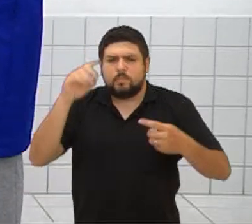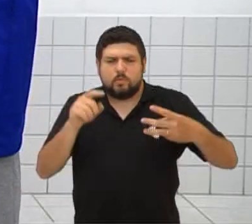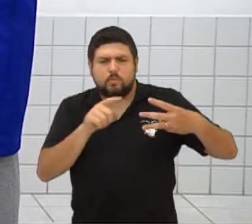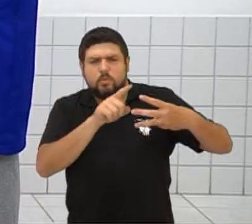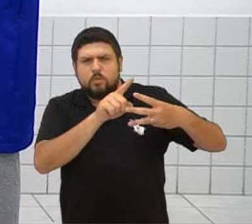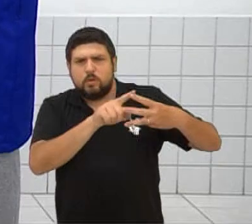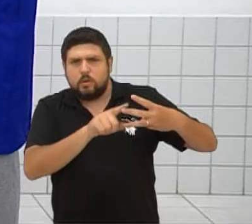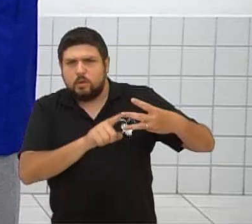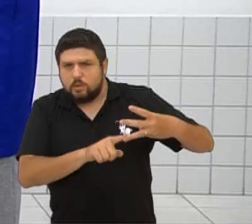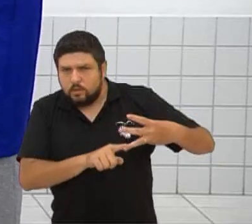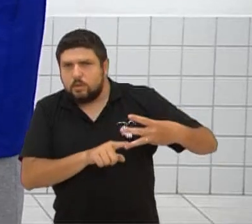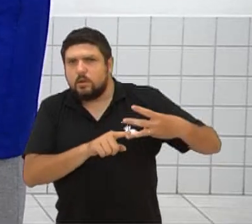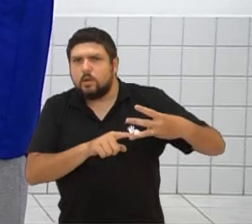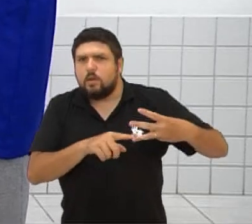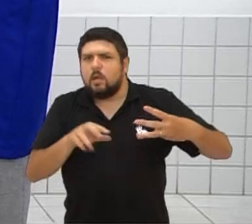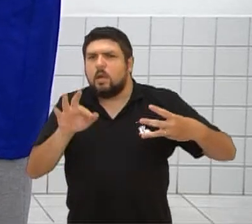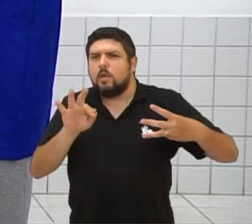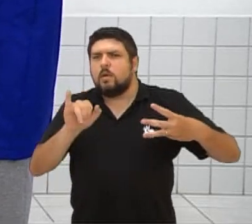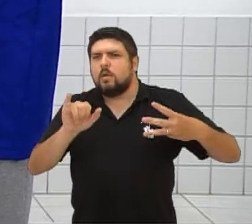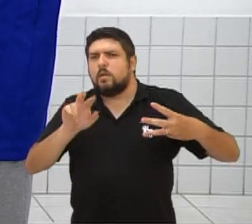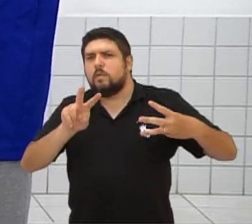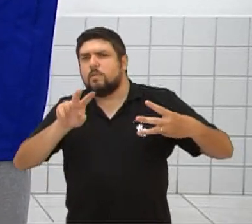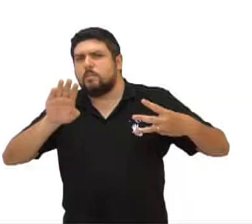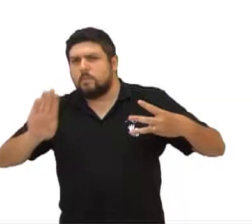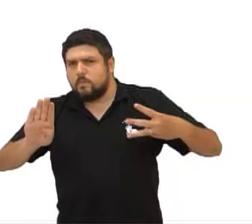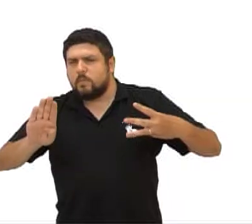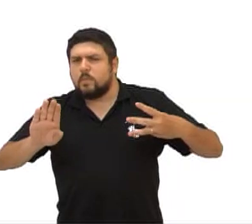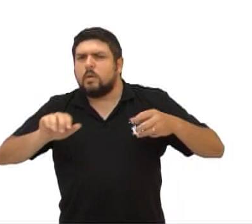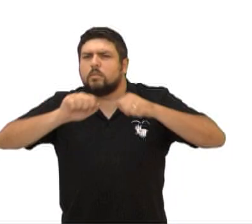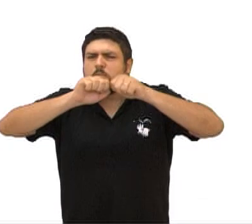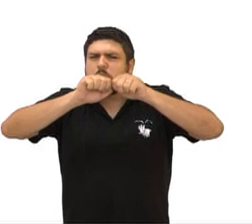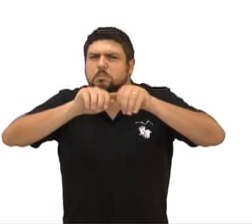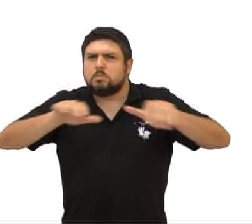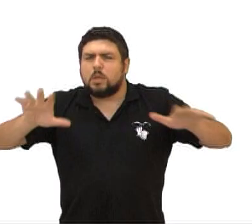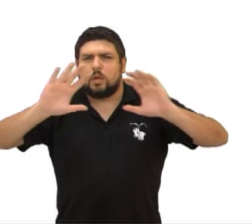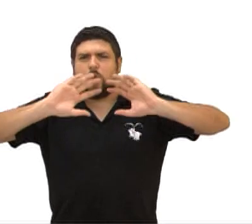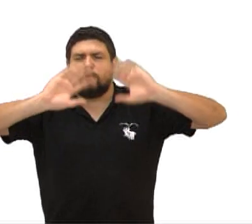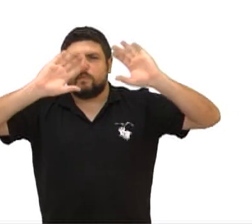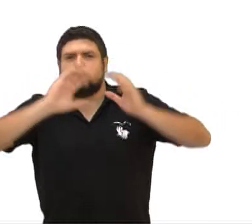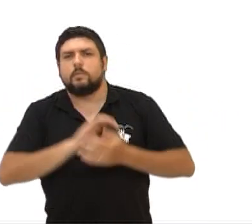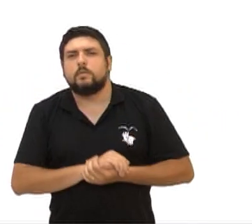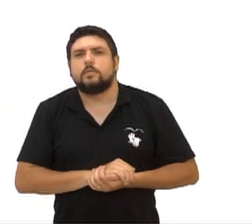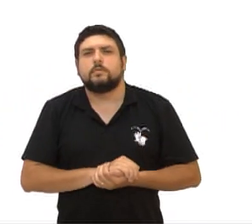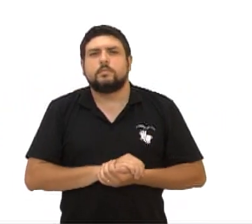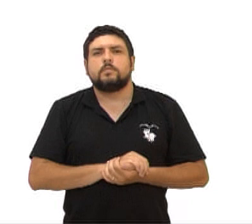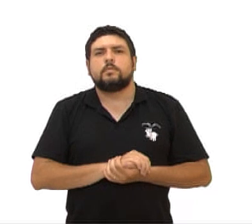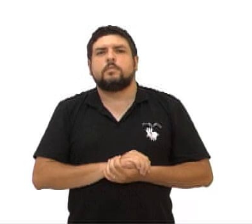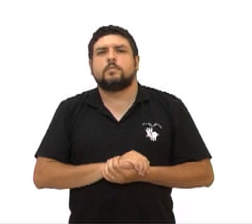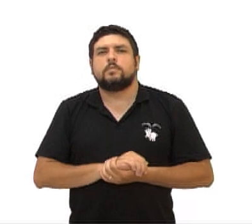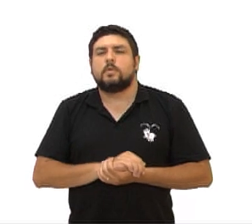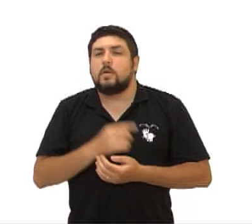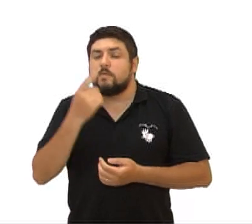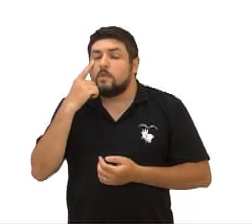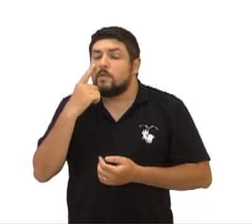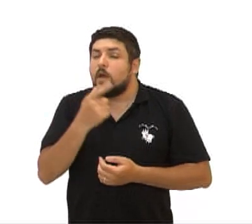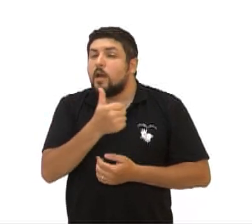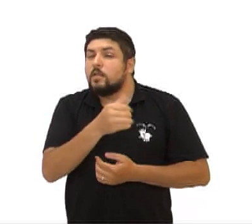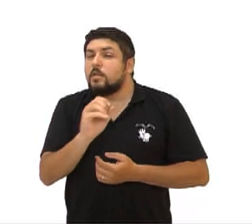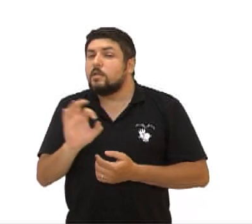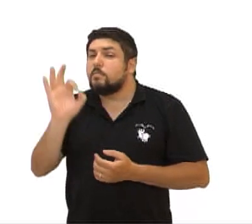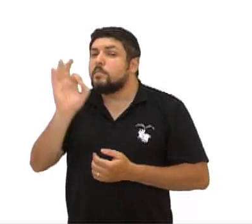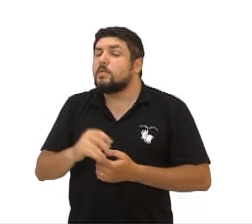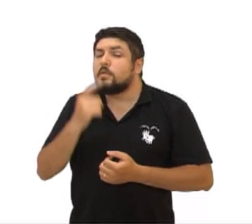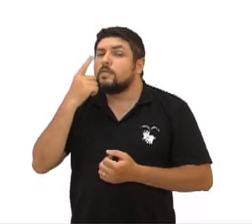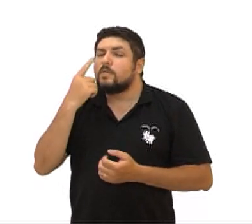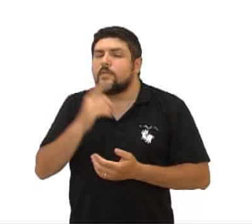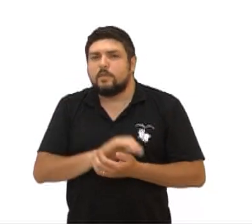Federação Internacional de Voleibol para o crescimento do esporte? Falou bastante disso. Vamos lá, 100% eu quero ver acertando essa pergunta,